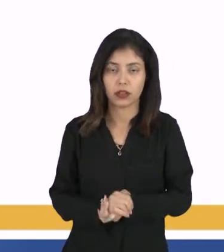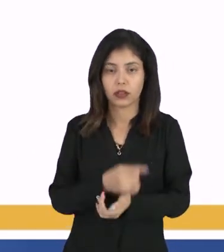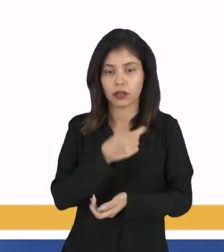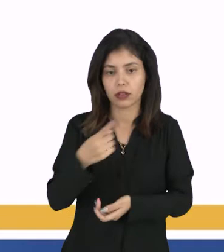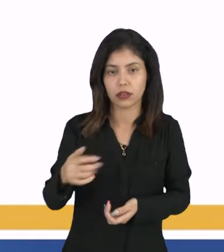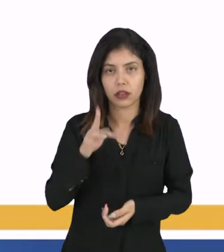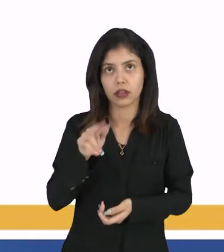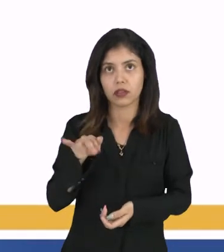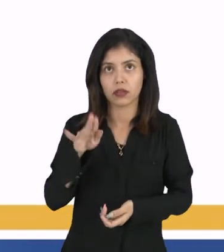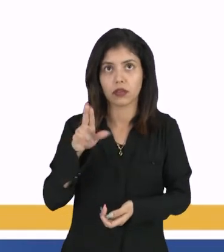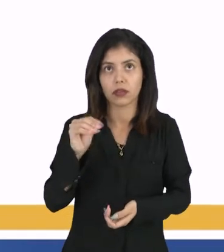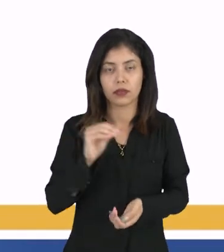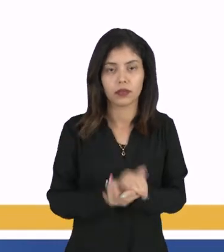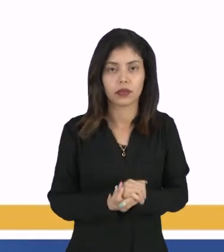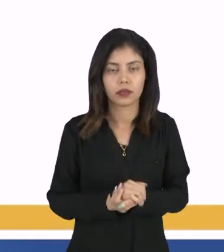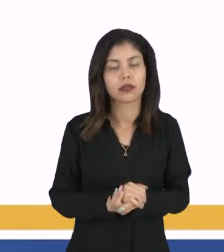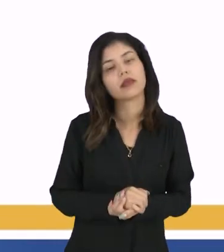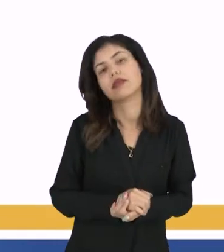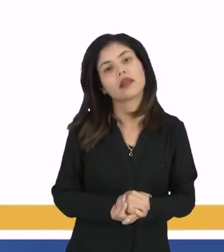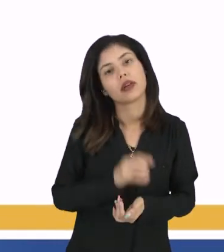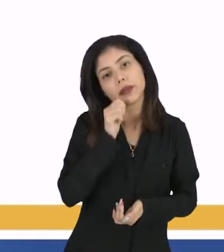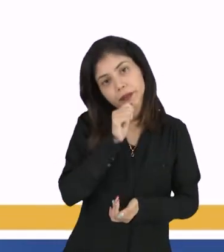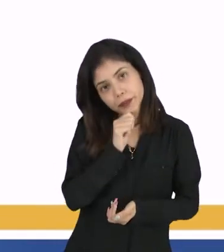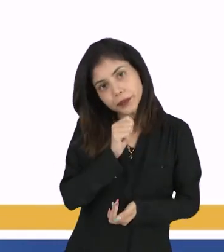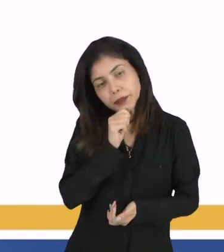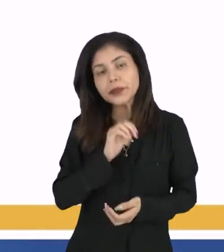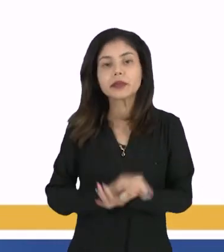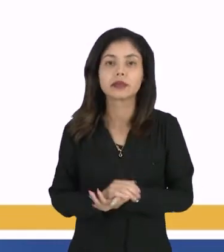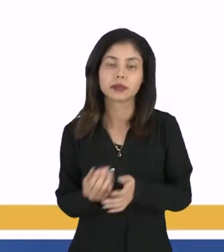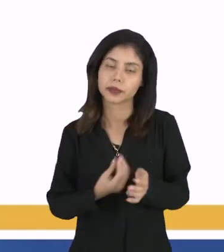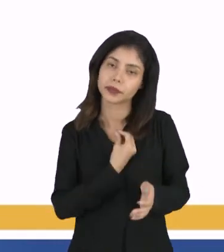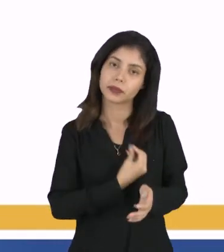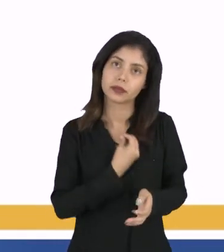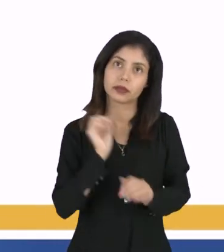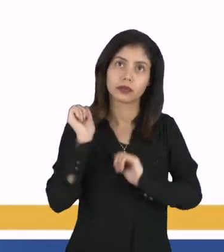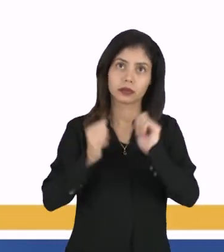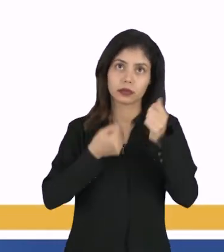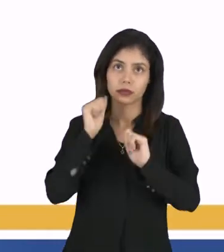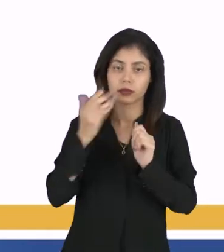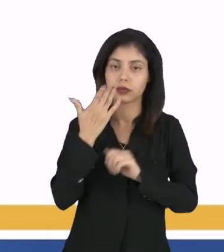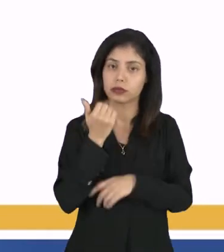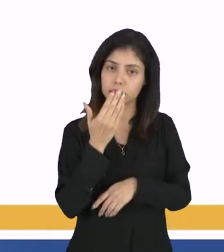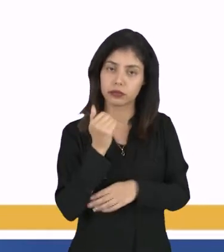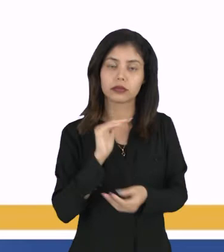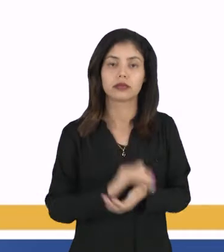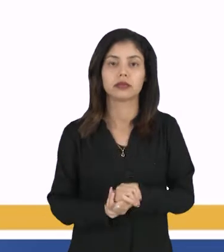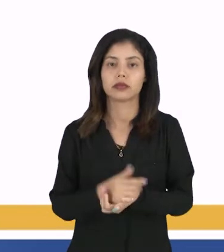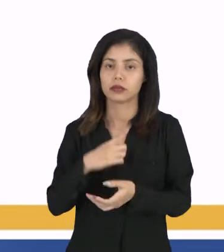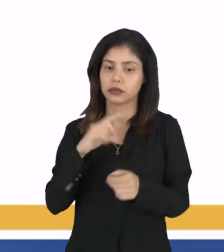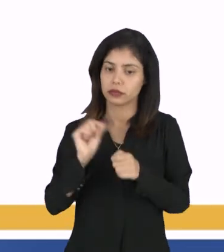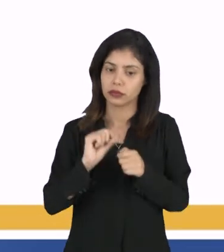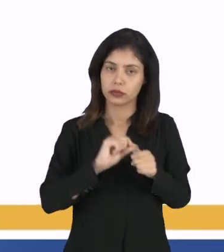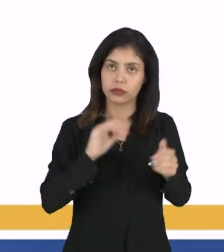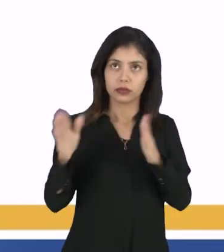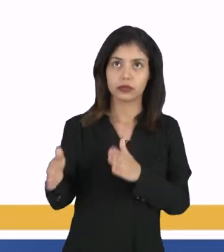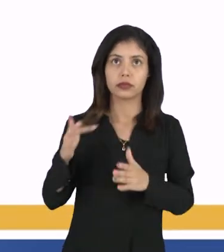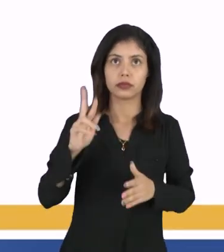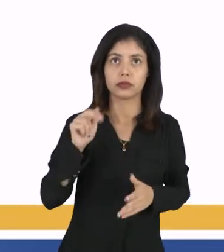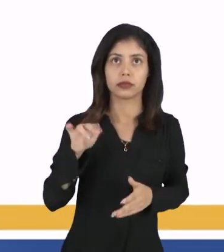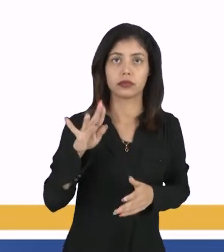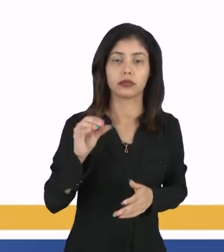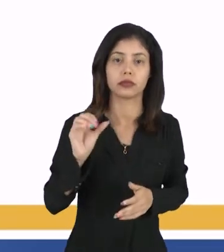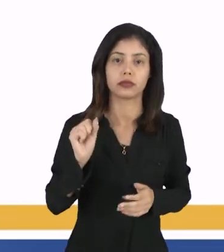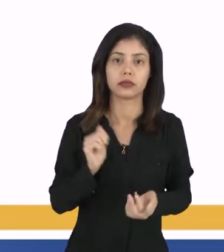bactérias e fungos. Além disso, os fungos estão muito presentes na indústria alimentícia, você tem alguns alimentos que são feitos a partir de fungos,